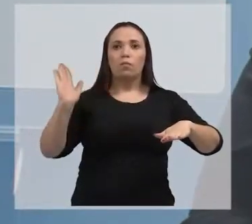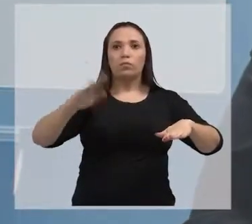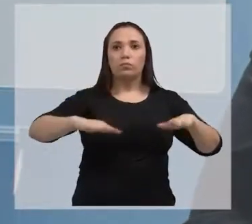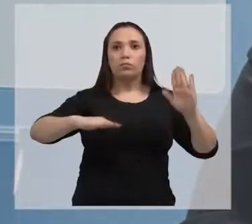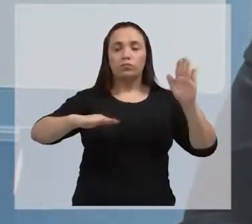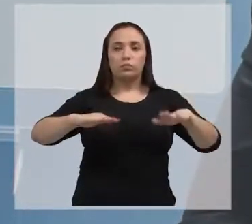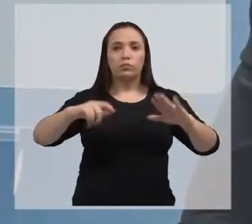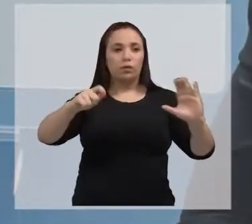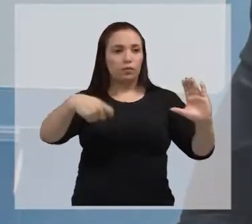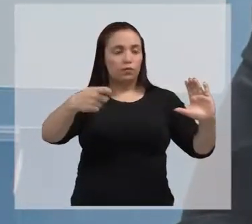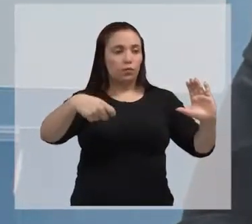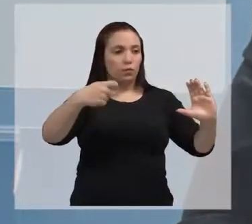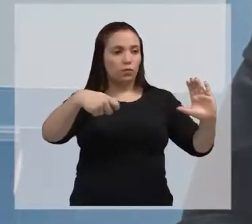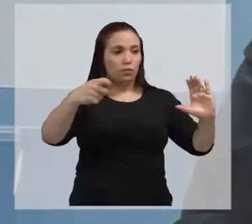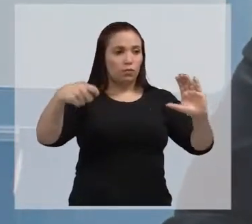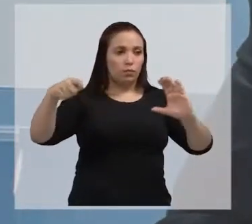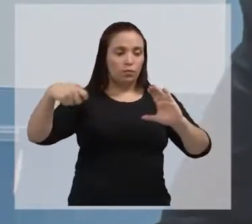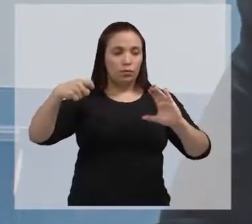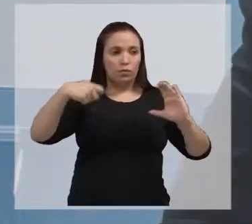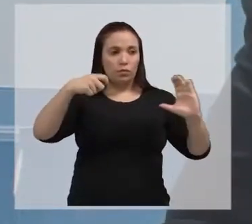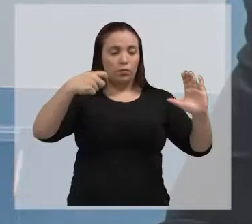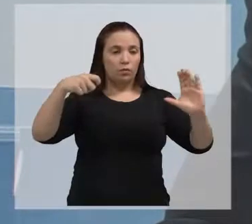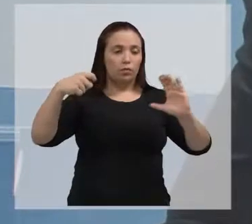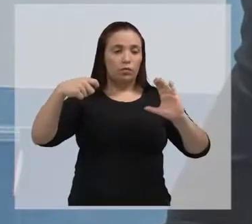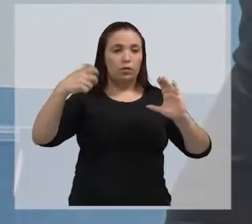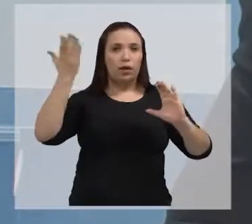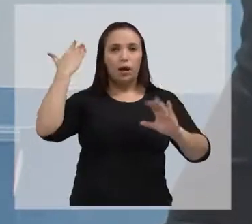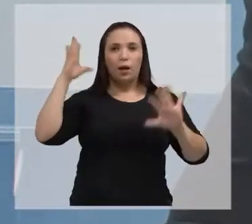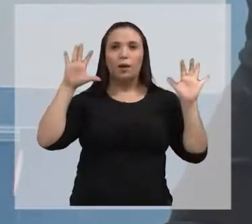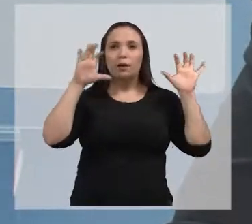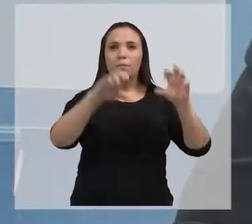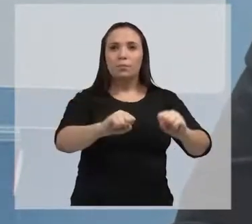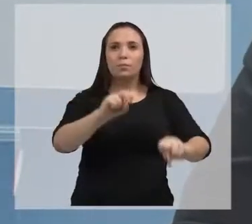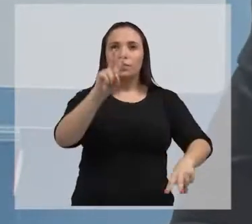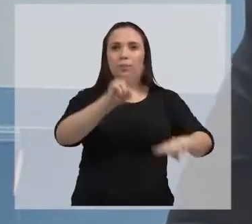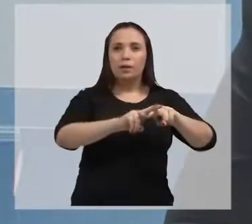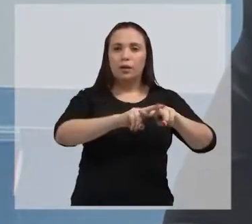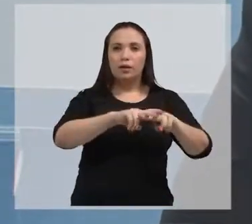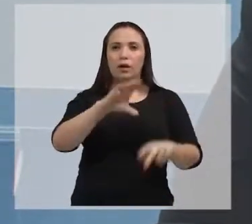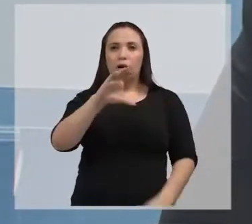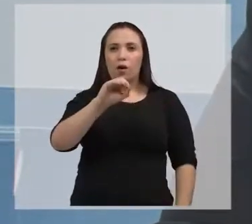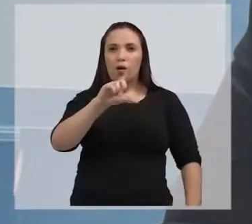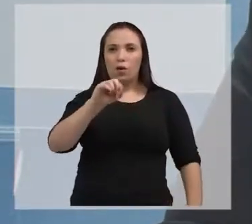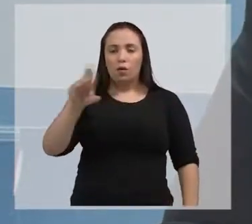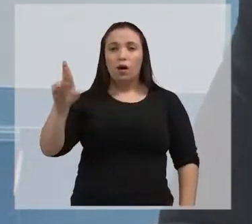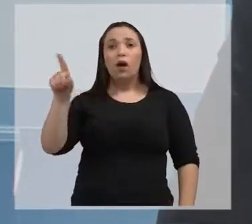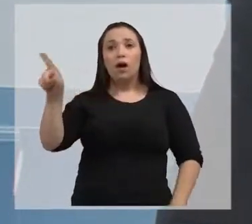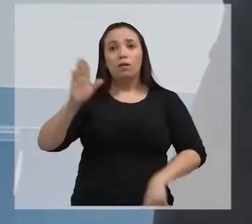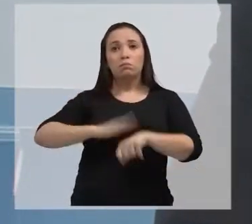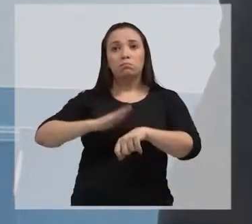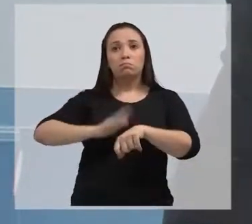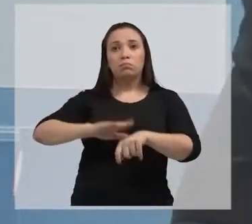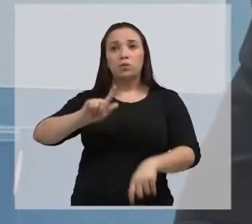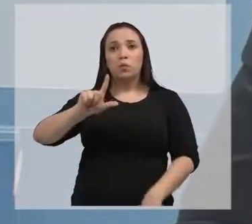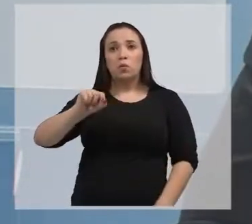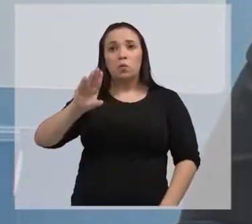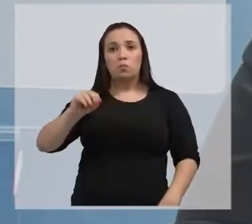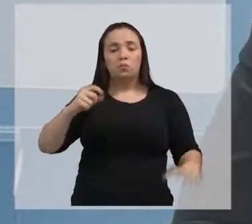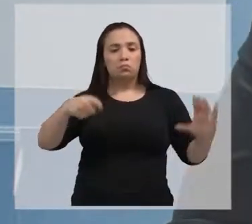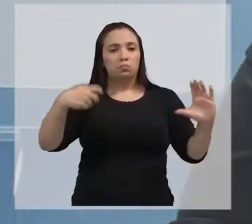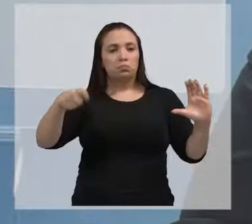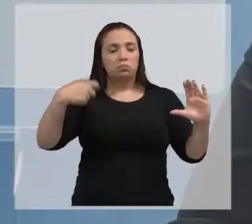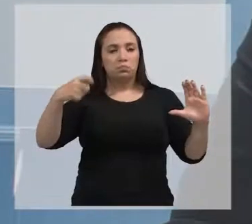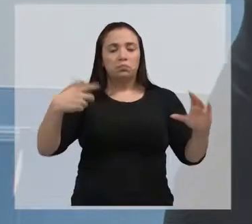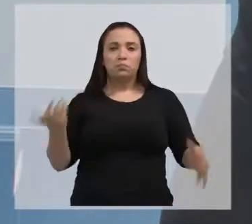do Collor, naquele dia daquela apreensão na casa do Collor, as Ferrari, aquelas coisas, chegou lá, foi a Globo. Primeiro que chegou foi a